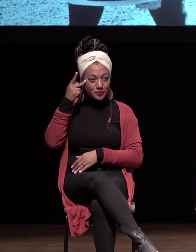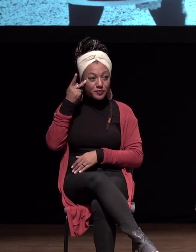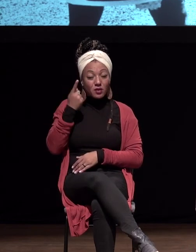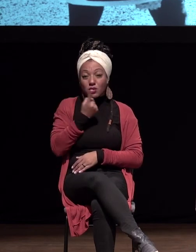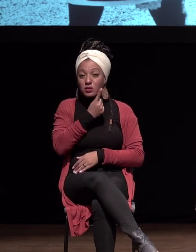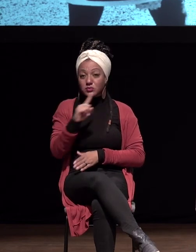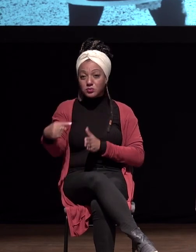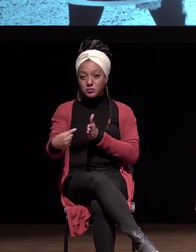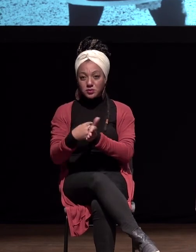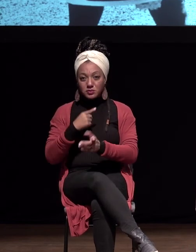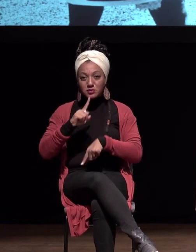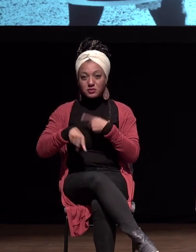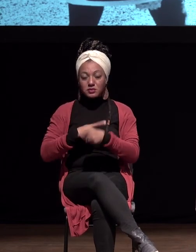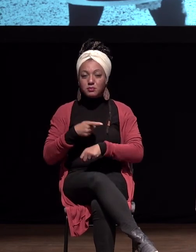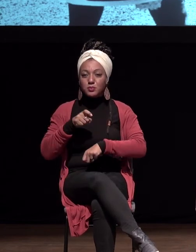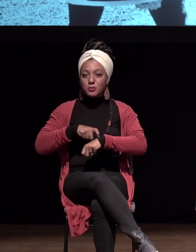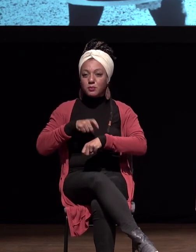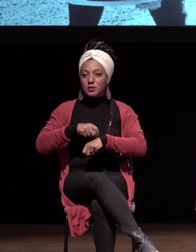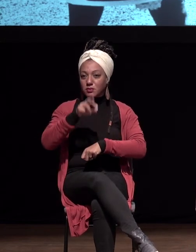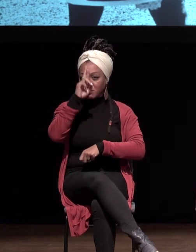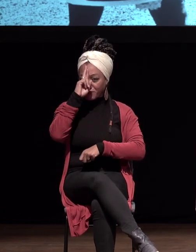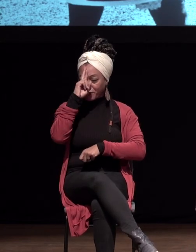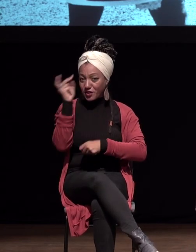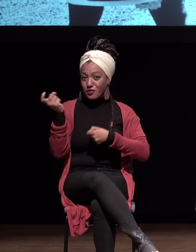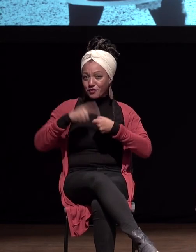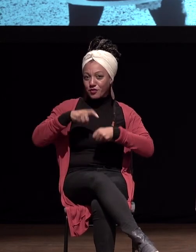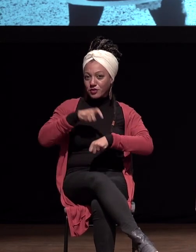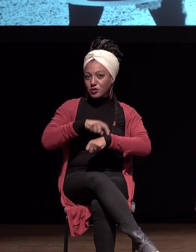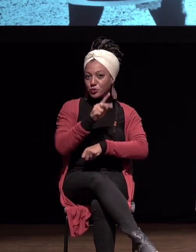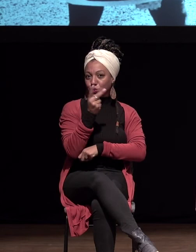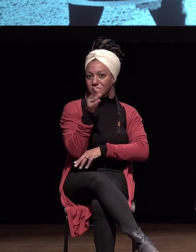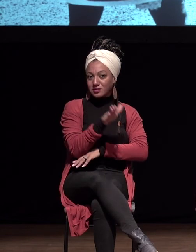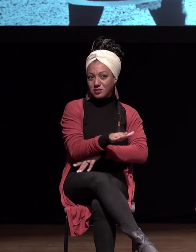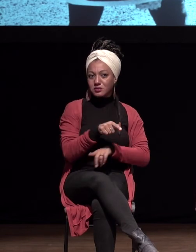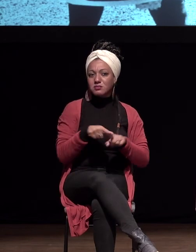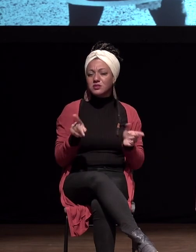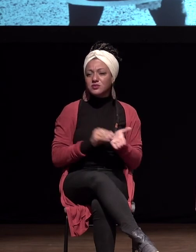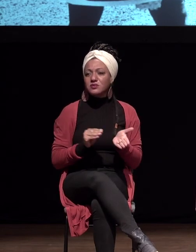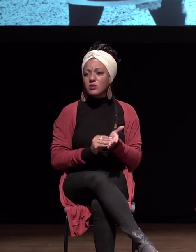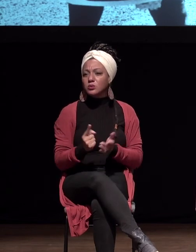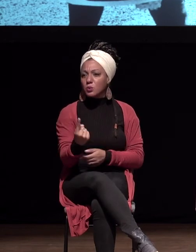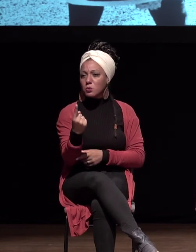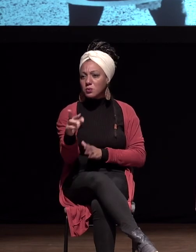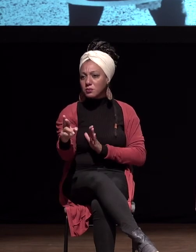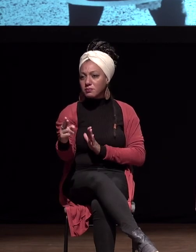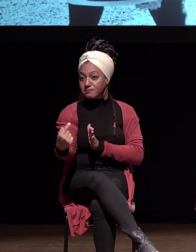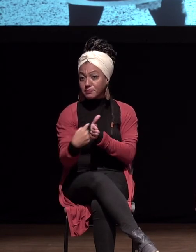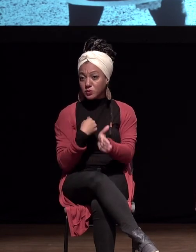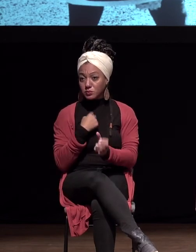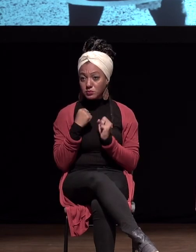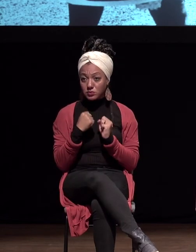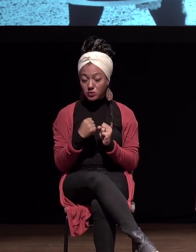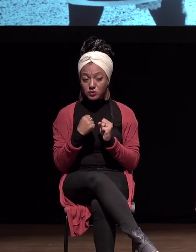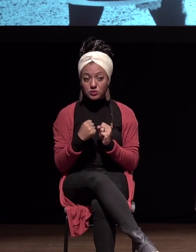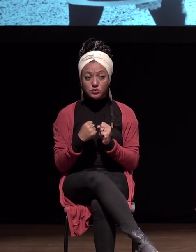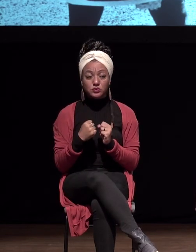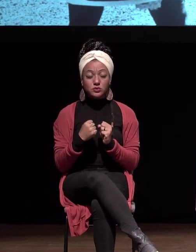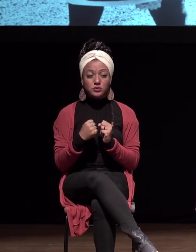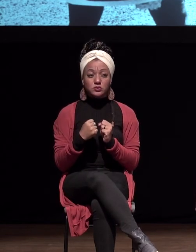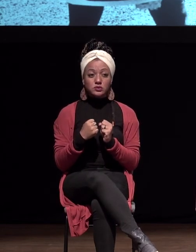o almoço, para retornar às 2. Mas ainda temos espaço para mais uma pergunta e eu tenho algumas